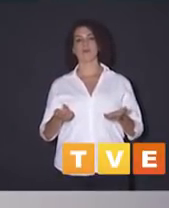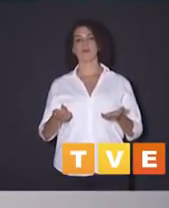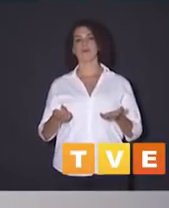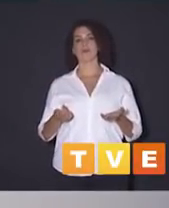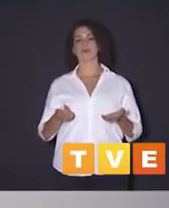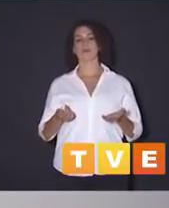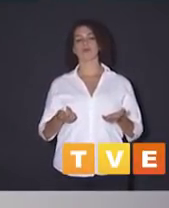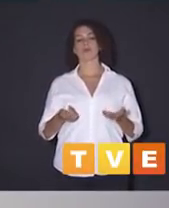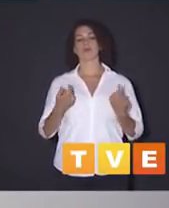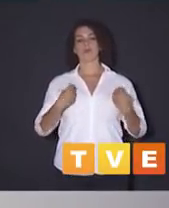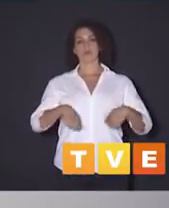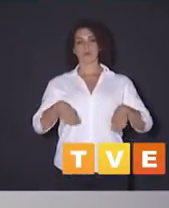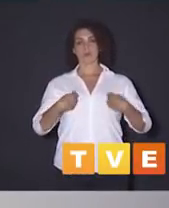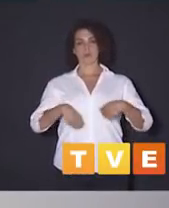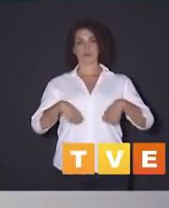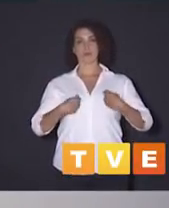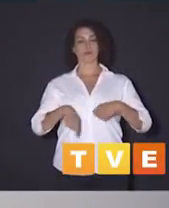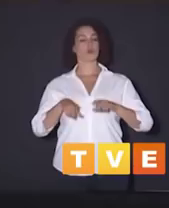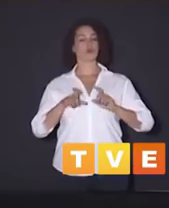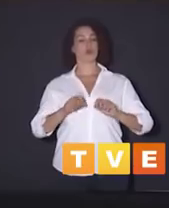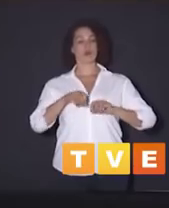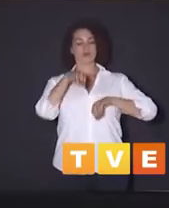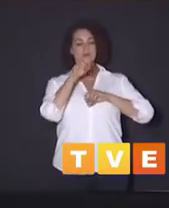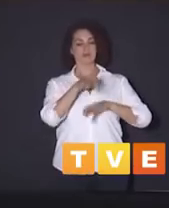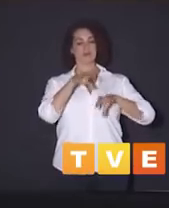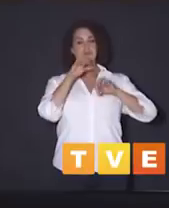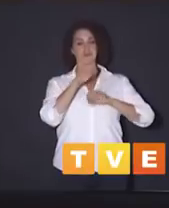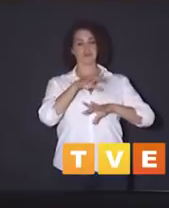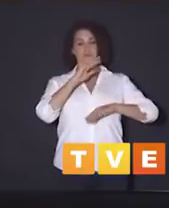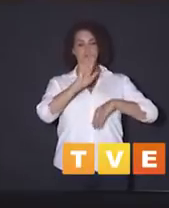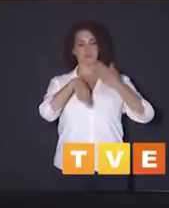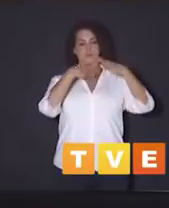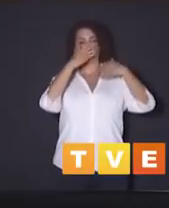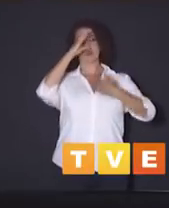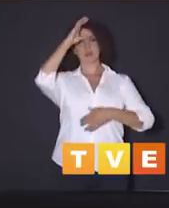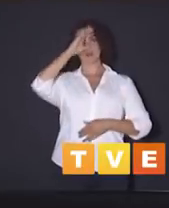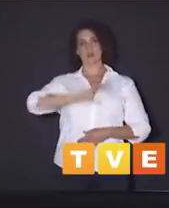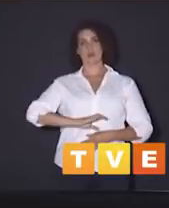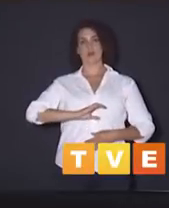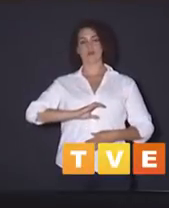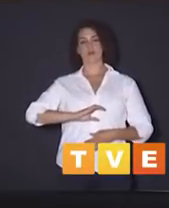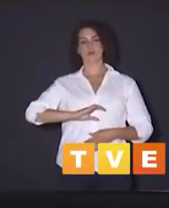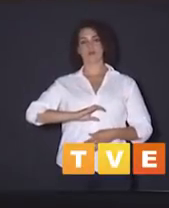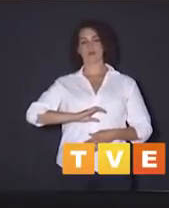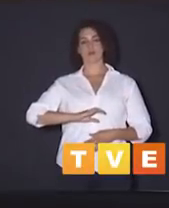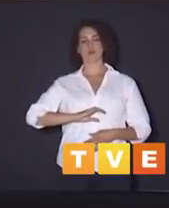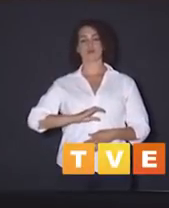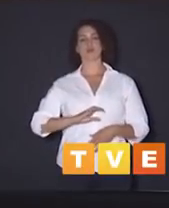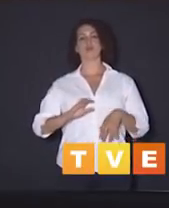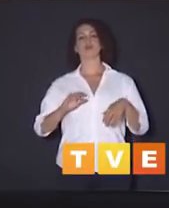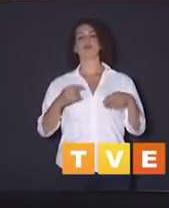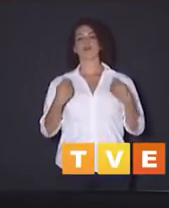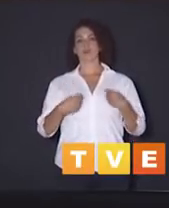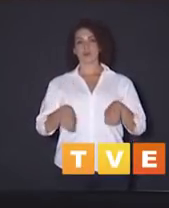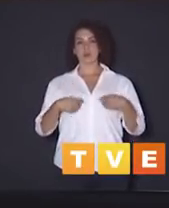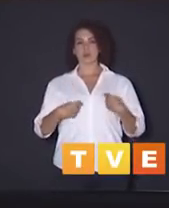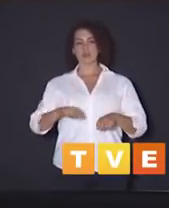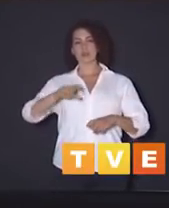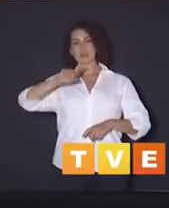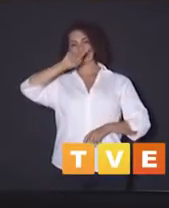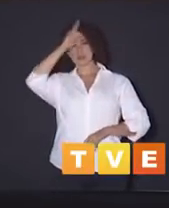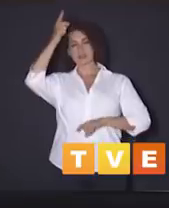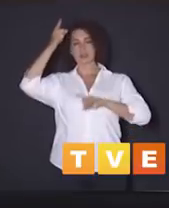temos que formar para a cidadania que é integração cidadã temos que criar